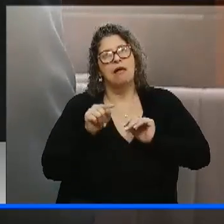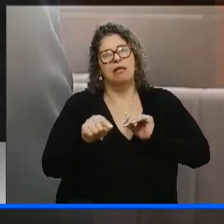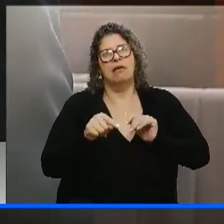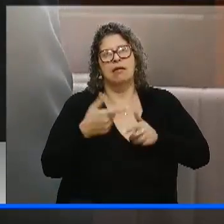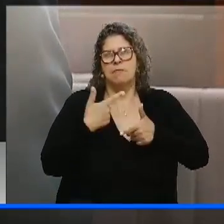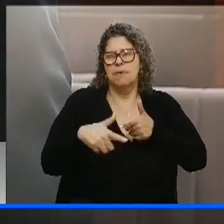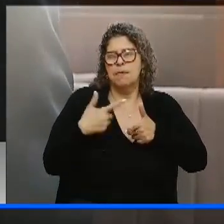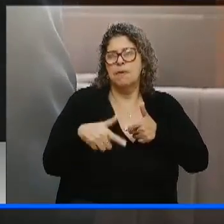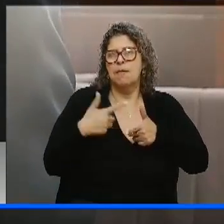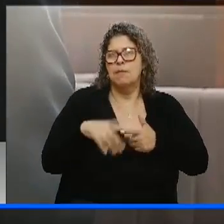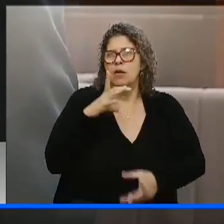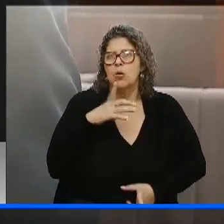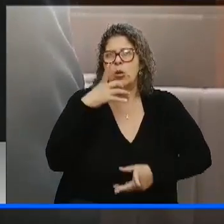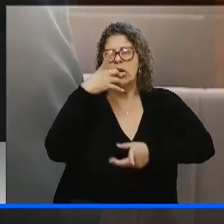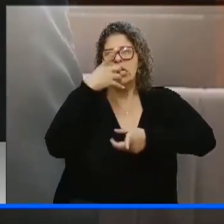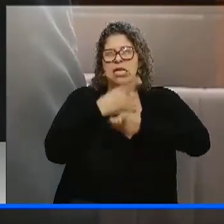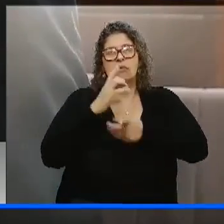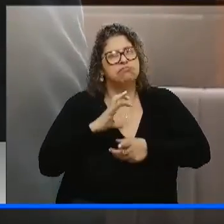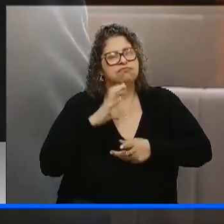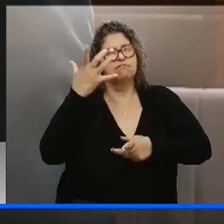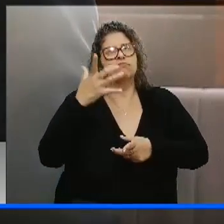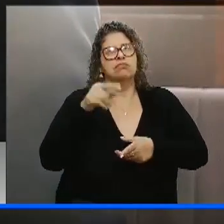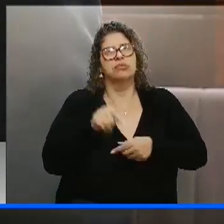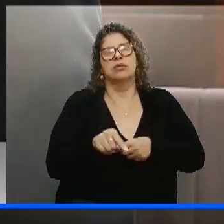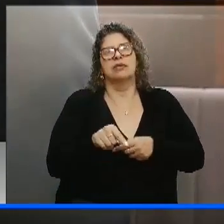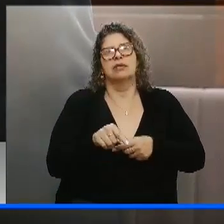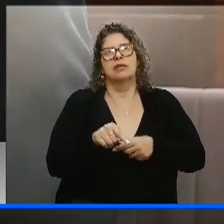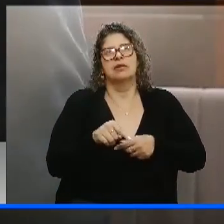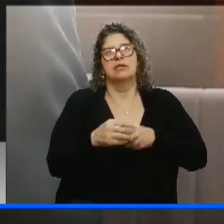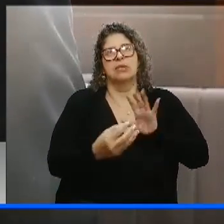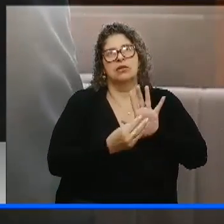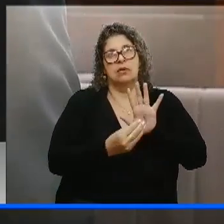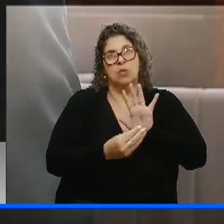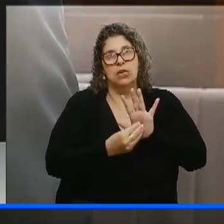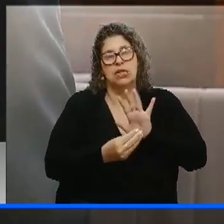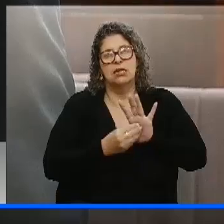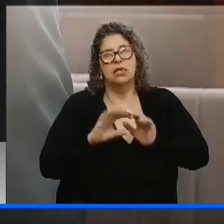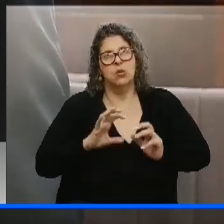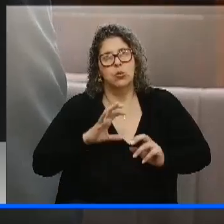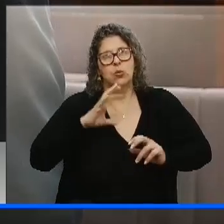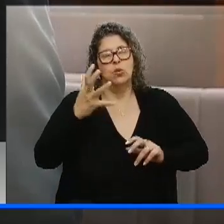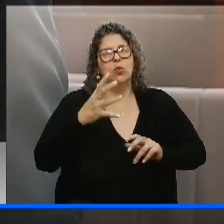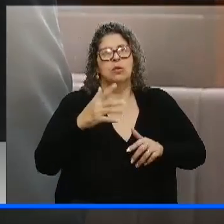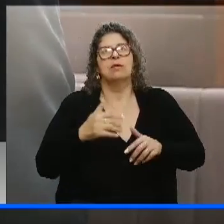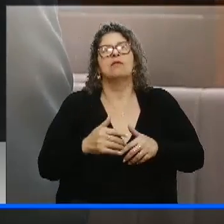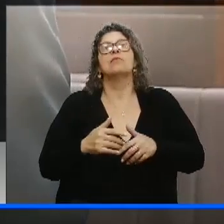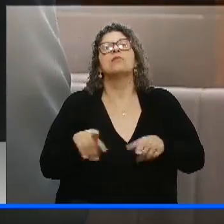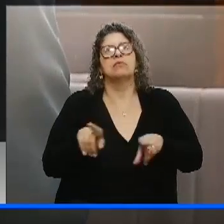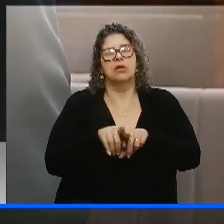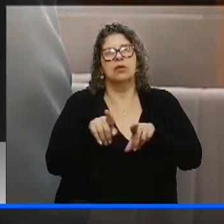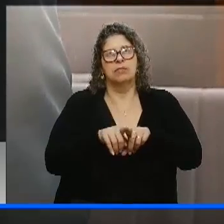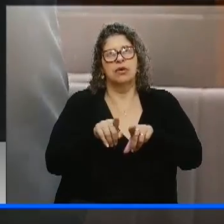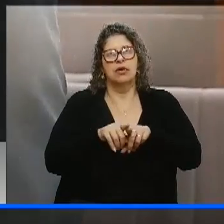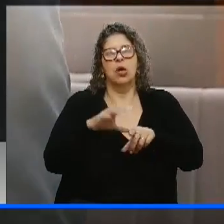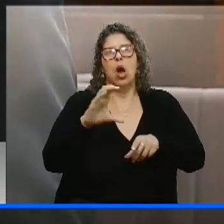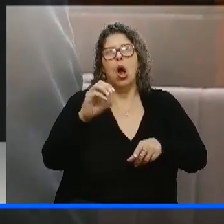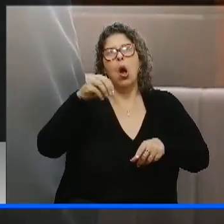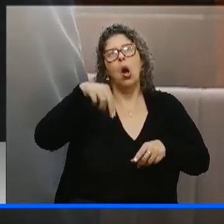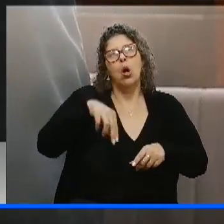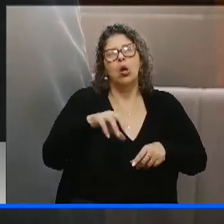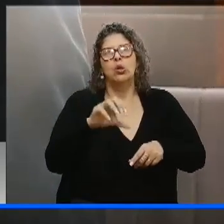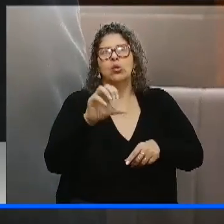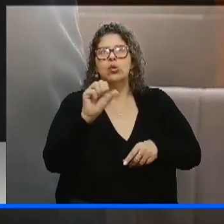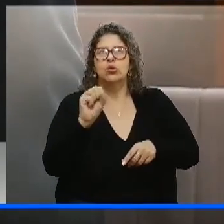para ser encontrados nas suas soluções para ser referência nas soluções de todos esses o consórcio que hoje